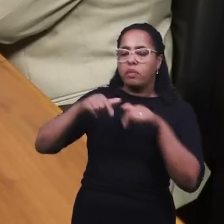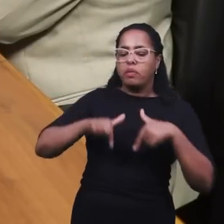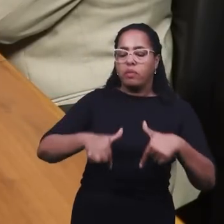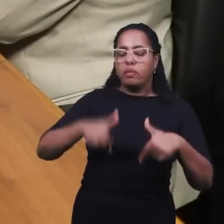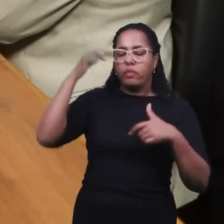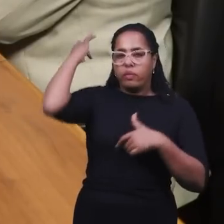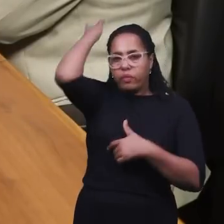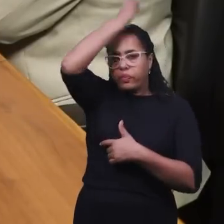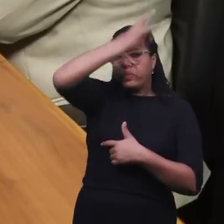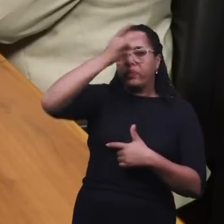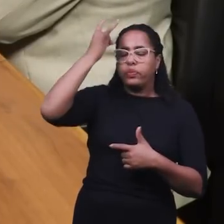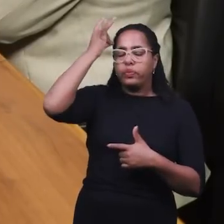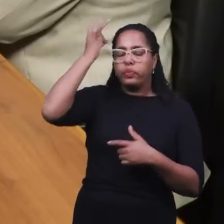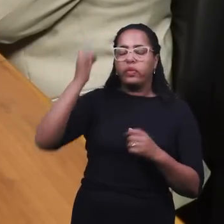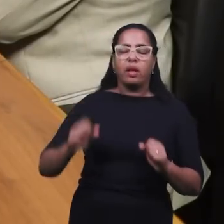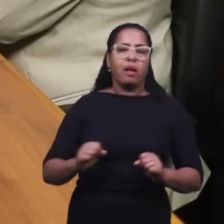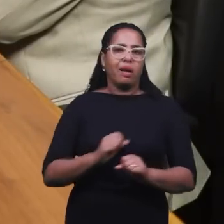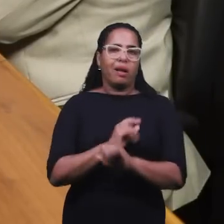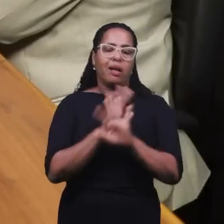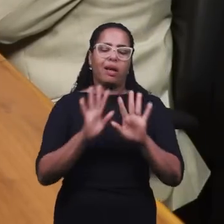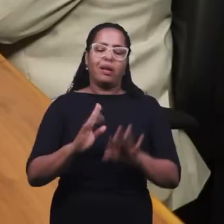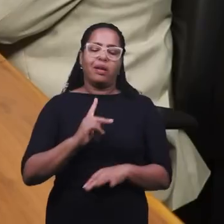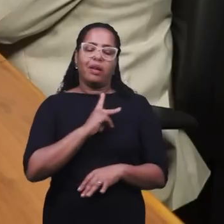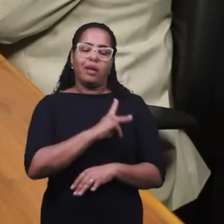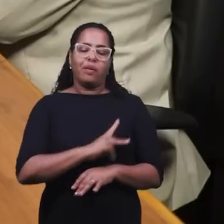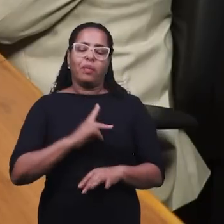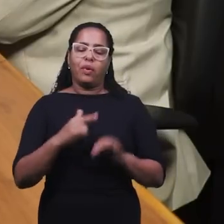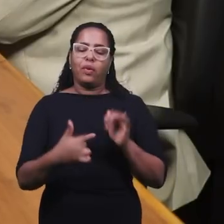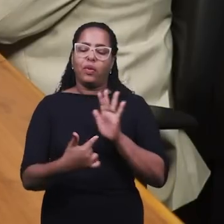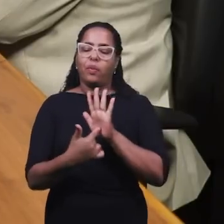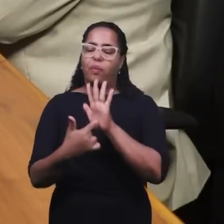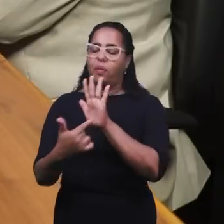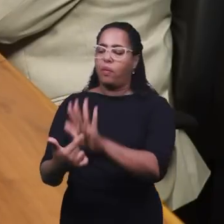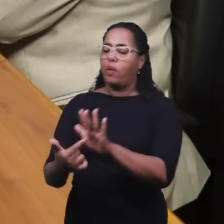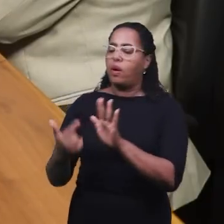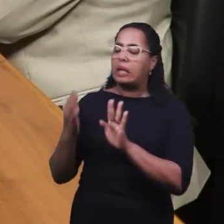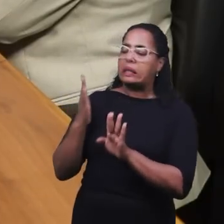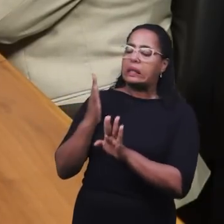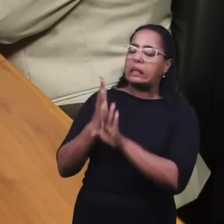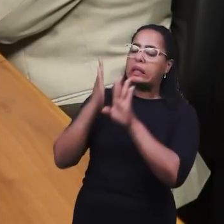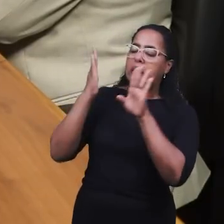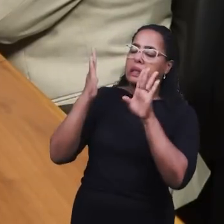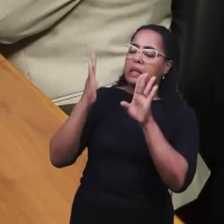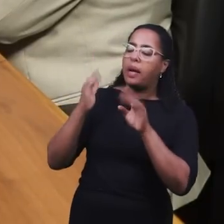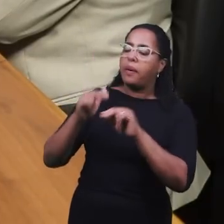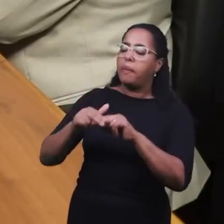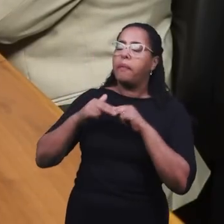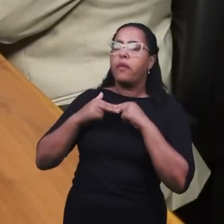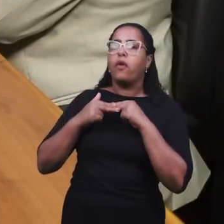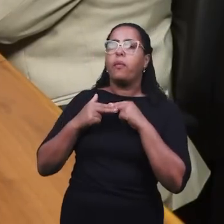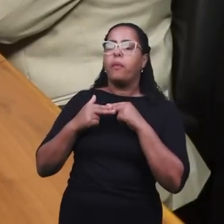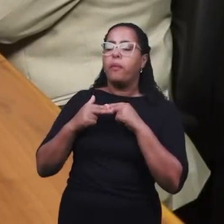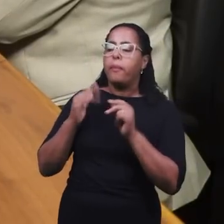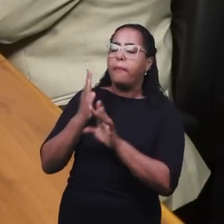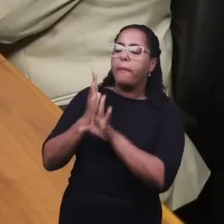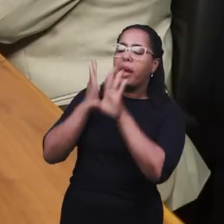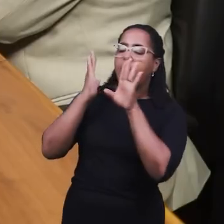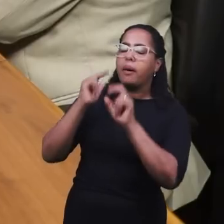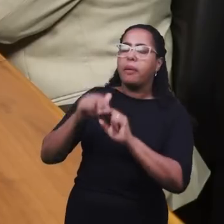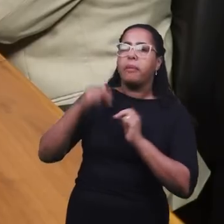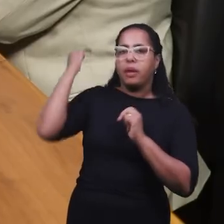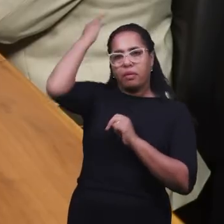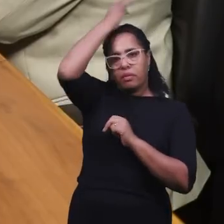início lá no Pentecoste, na reunião quando eles escolhem os diáconos. Então, que tudo agora dependia de uma